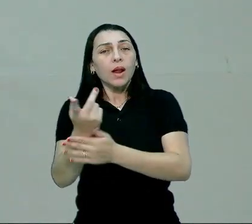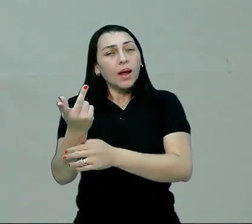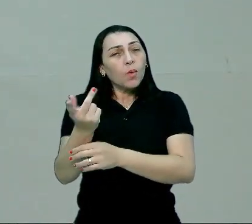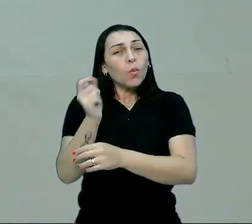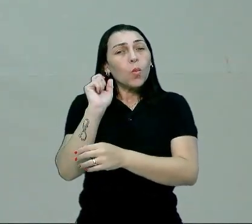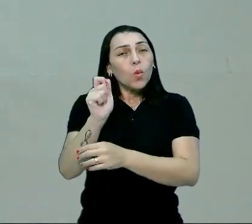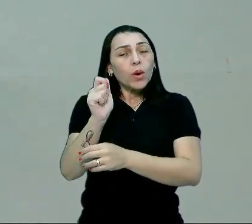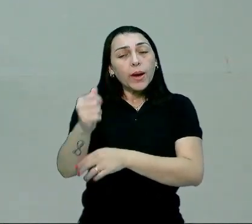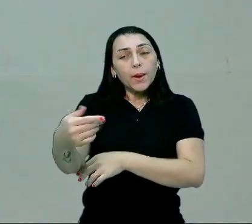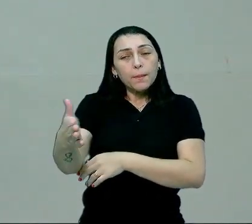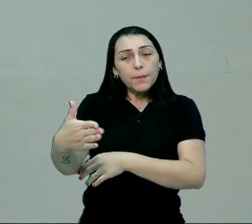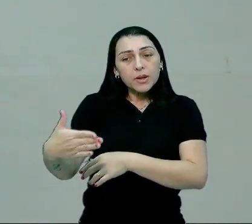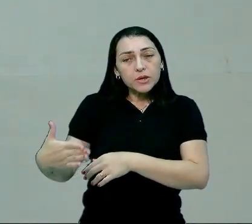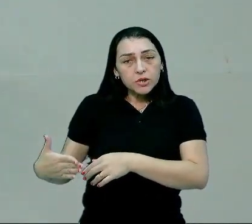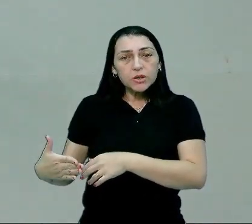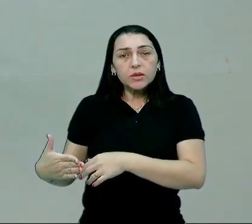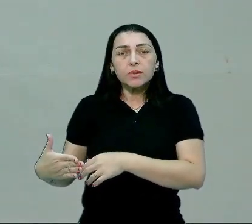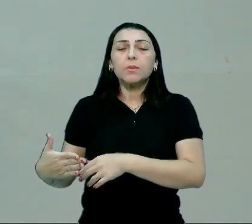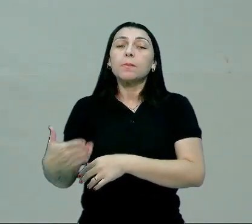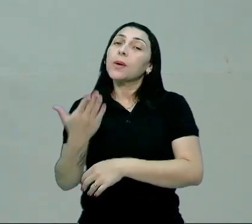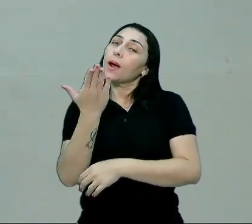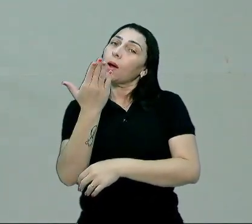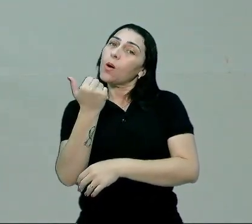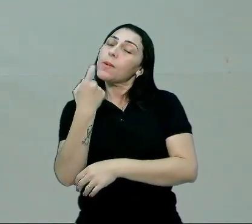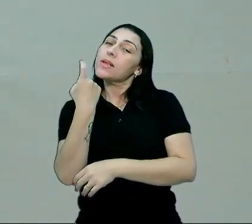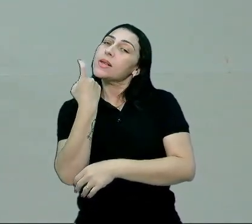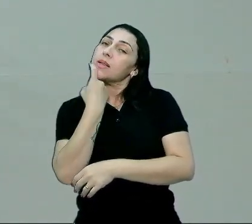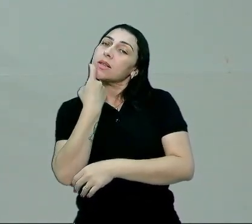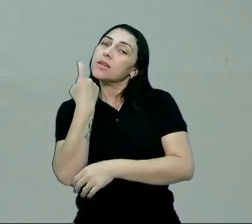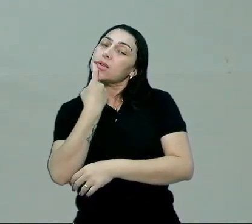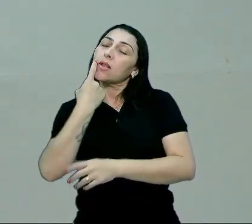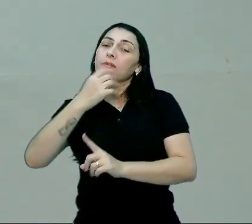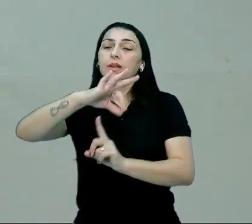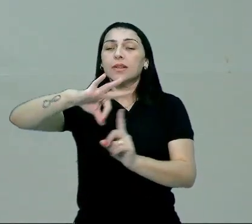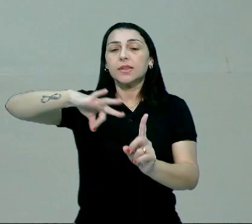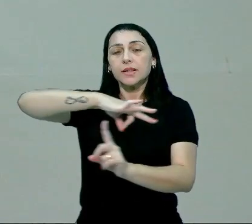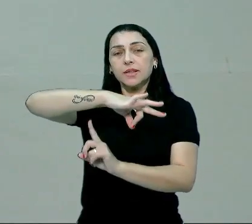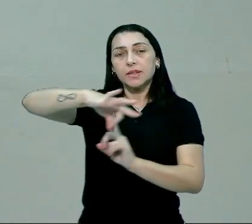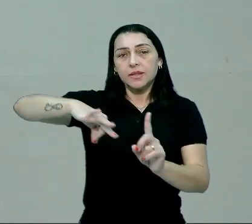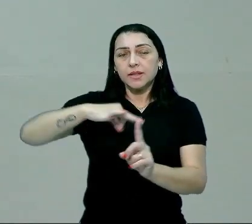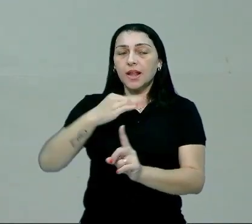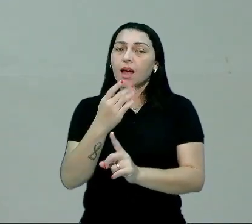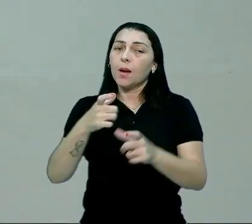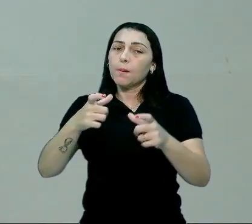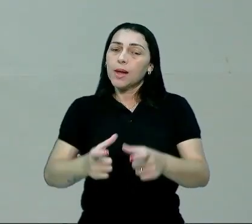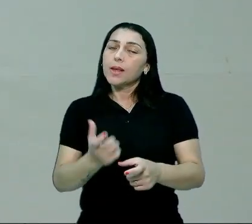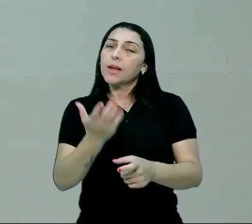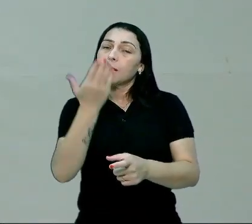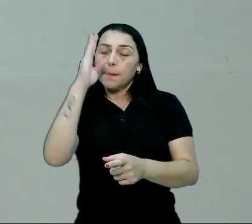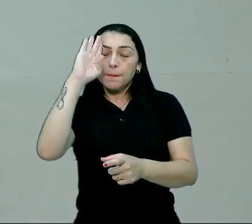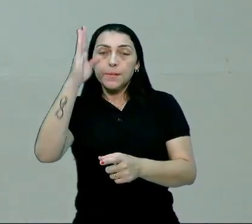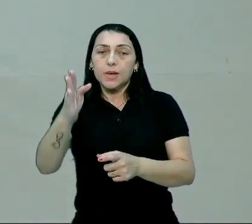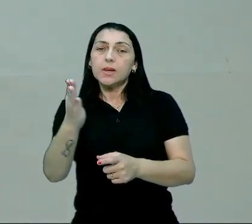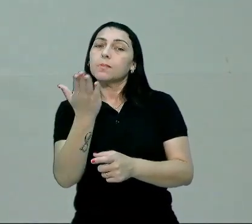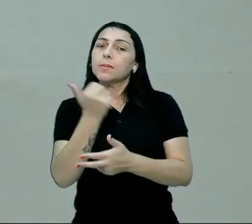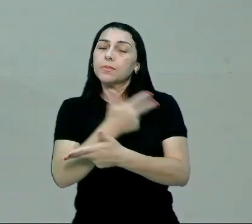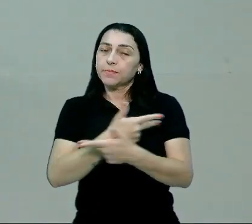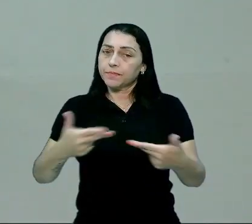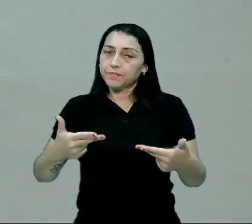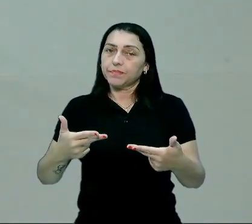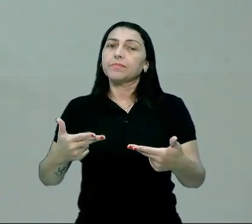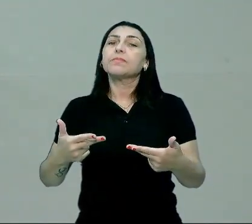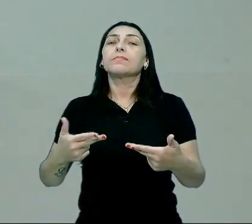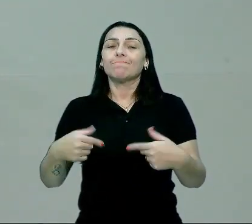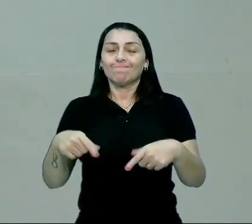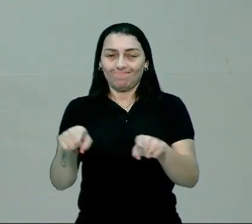atrás justamente do peixe, que naquele dia tem que ser, digamos assim, o prato principal na refeição.